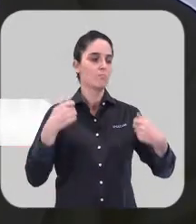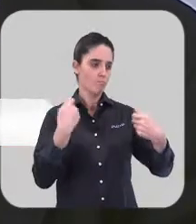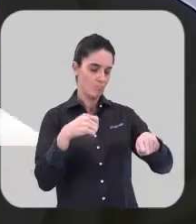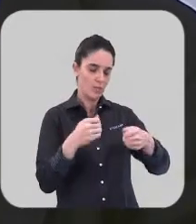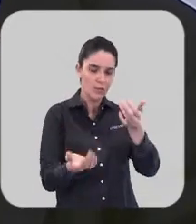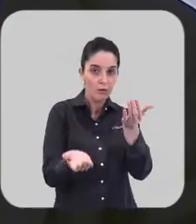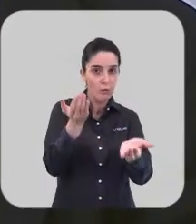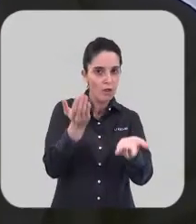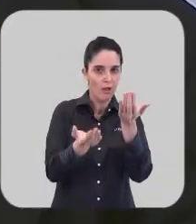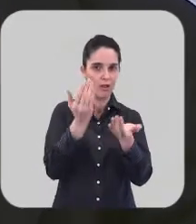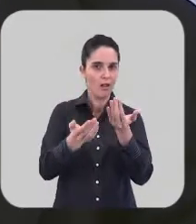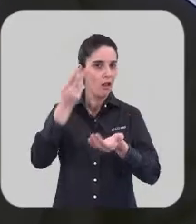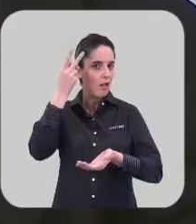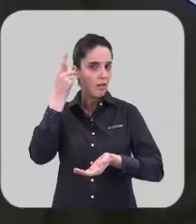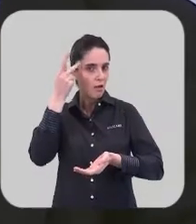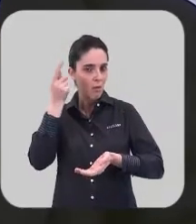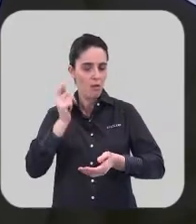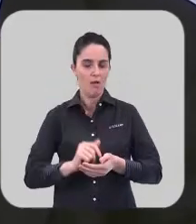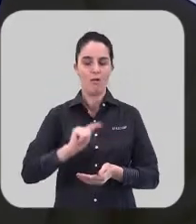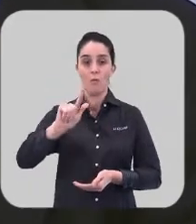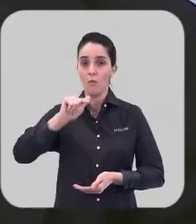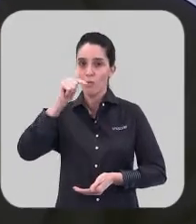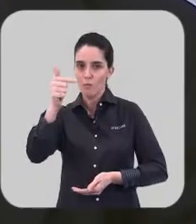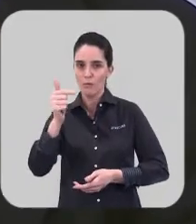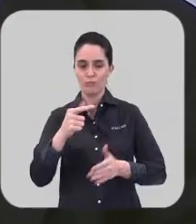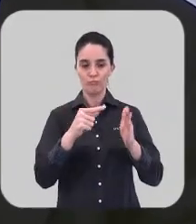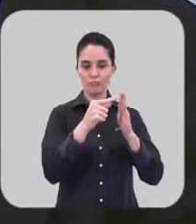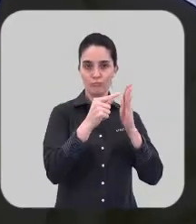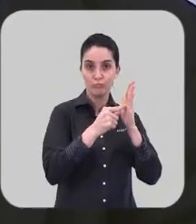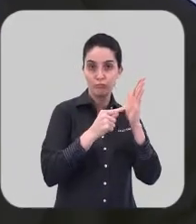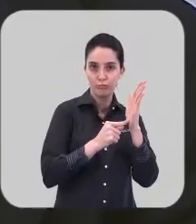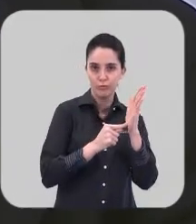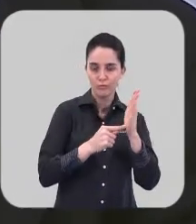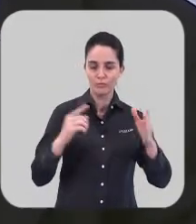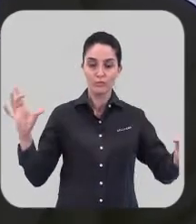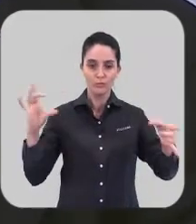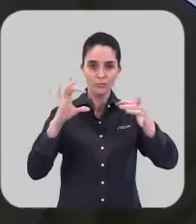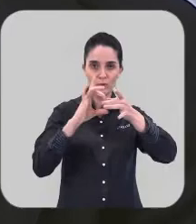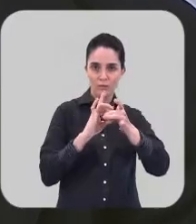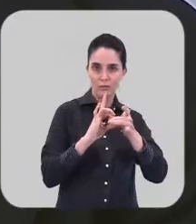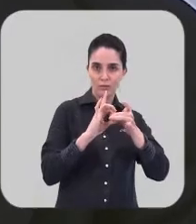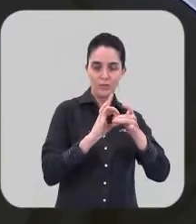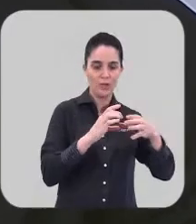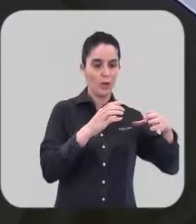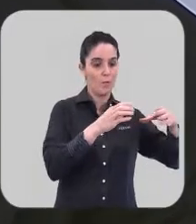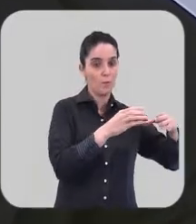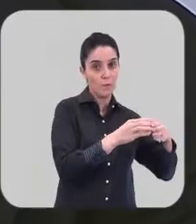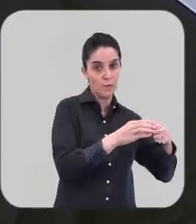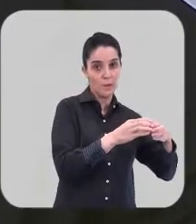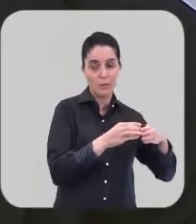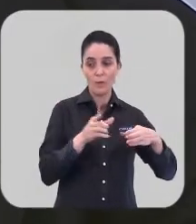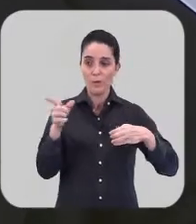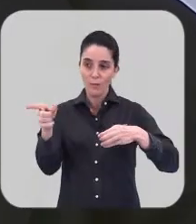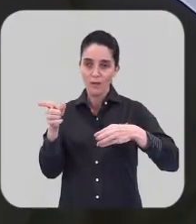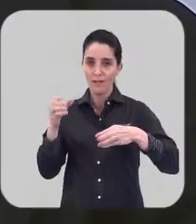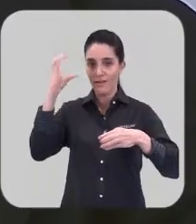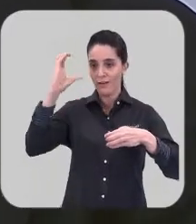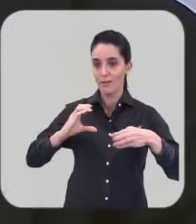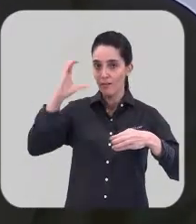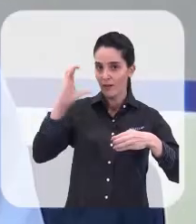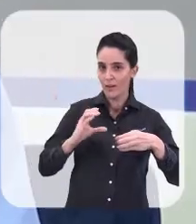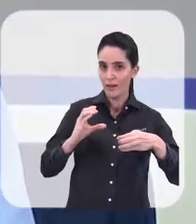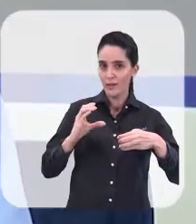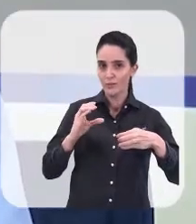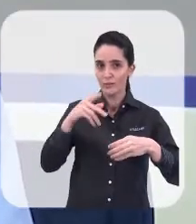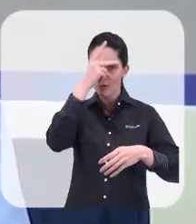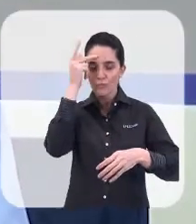equilíbrio natural disso aí. E outro ponto importante é a parceria que é da nossa equipe com o nosso cliente e o nosso fornecedor. Isso